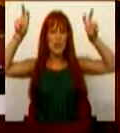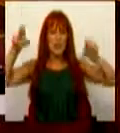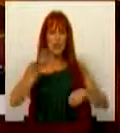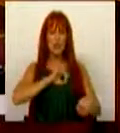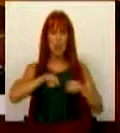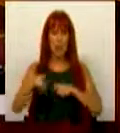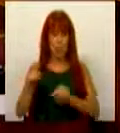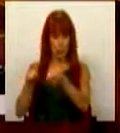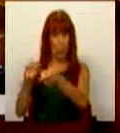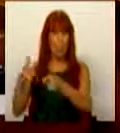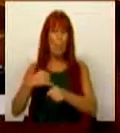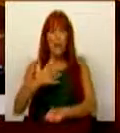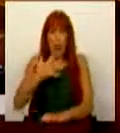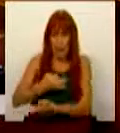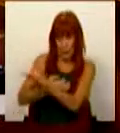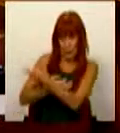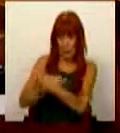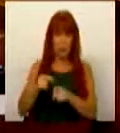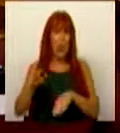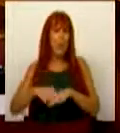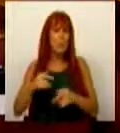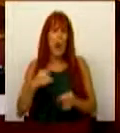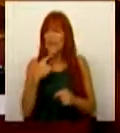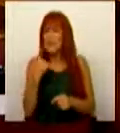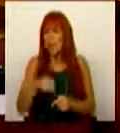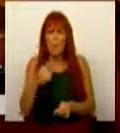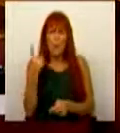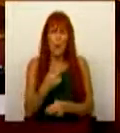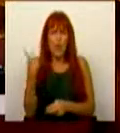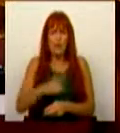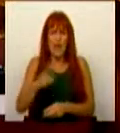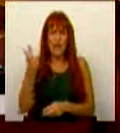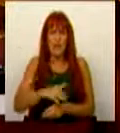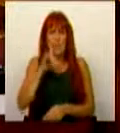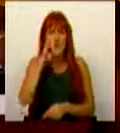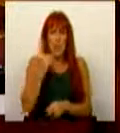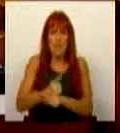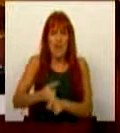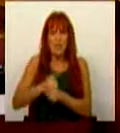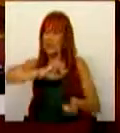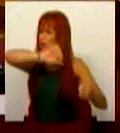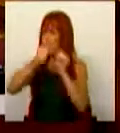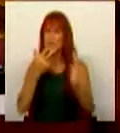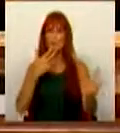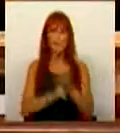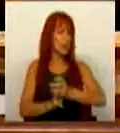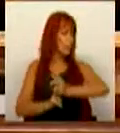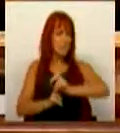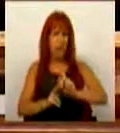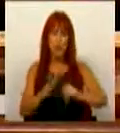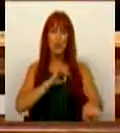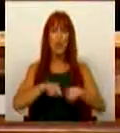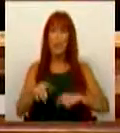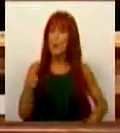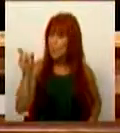Paulo Rios está convencido por dizer uma, duas, três mentiras muitas vezes, elas transformam-se numa verdade. Ora, Sr. Deputado